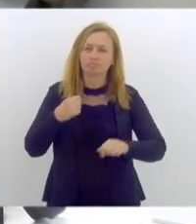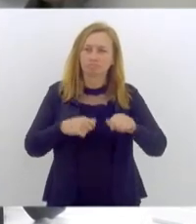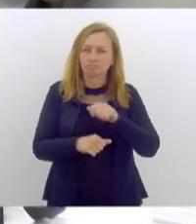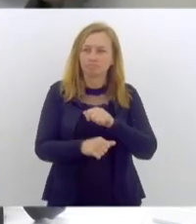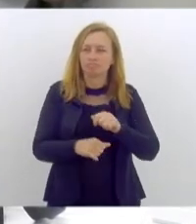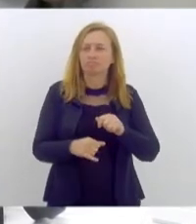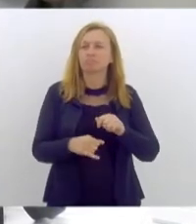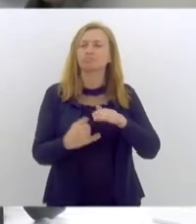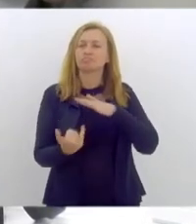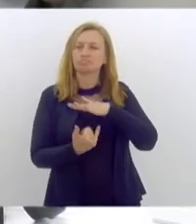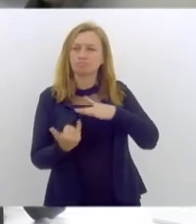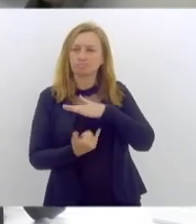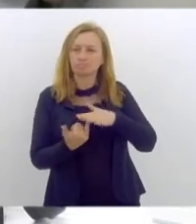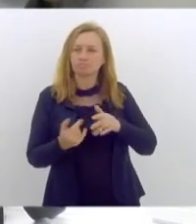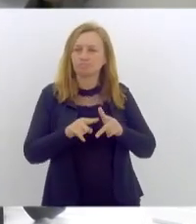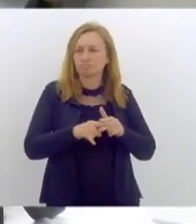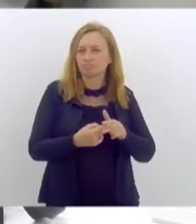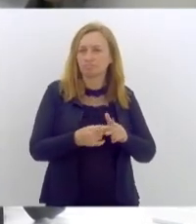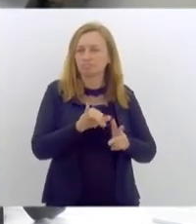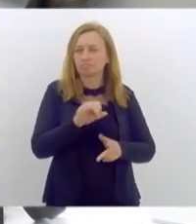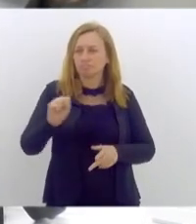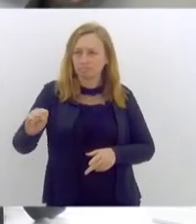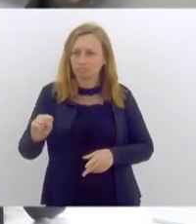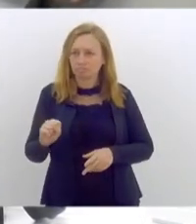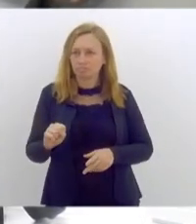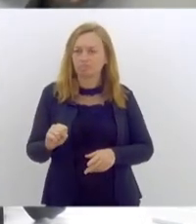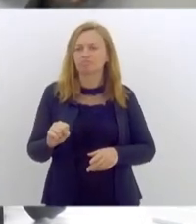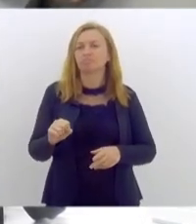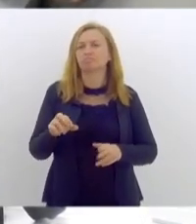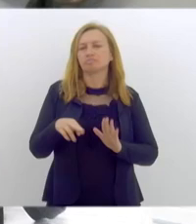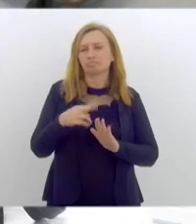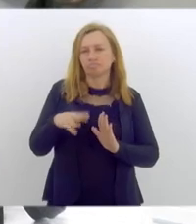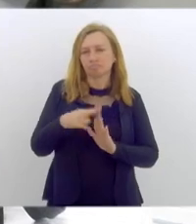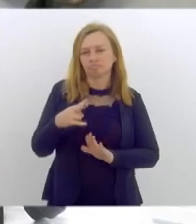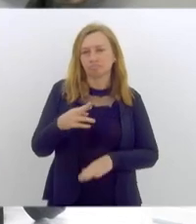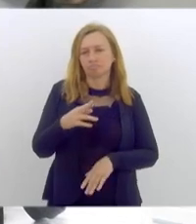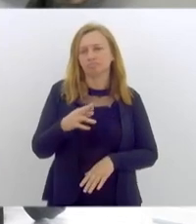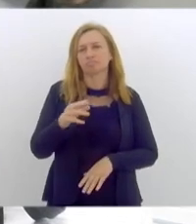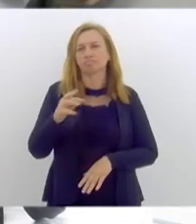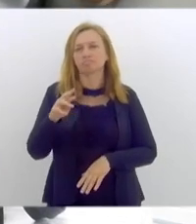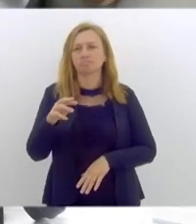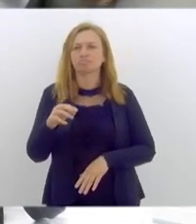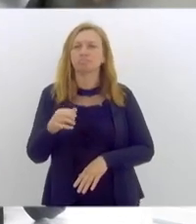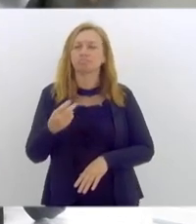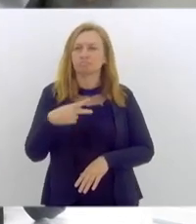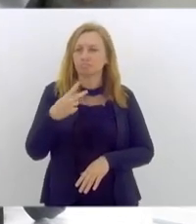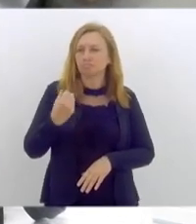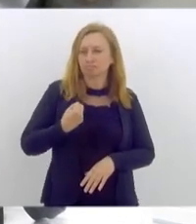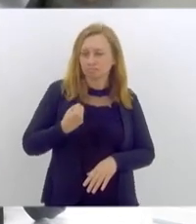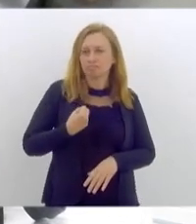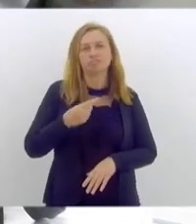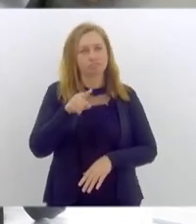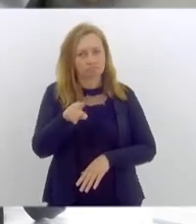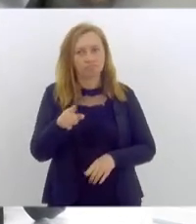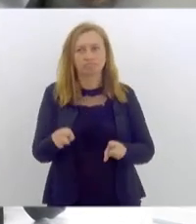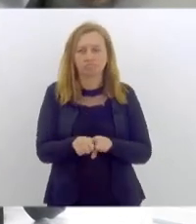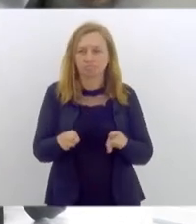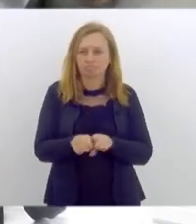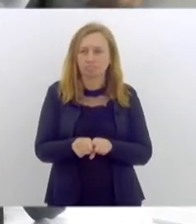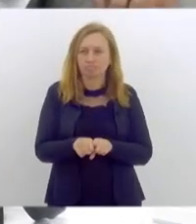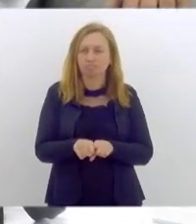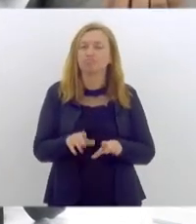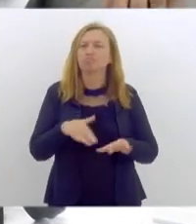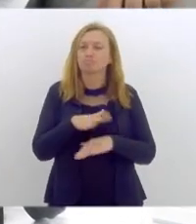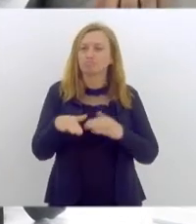é regulamentado pelo CMN por meio da resolução Bacen que foi aquela que a gente passou o número que vale para cá também exato E aí Ela